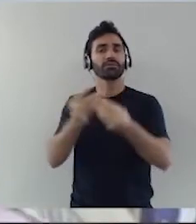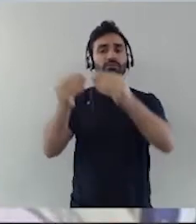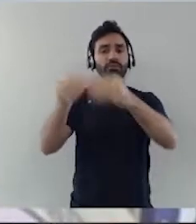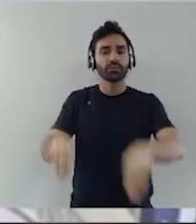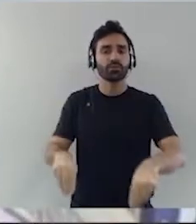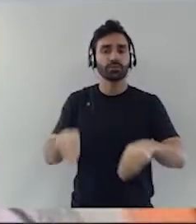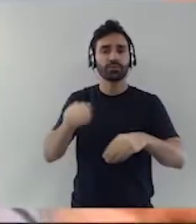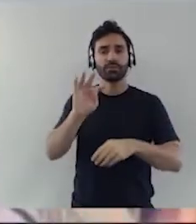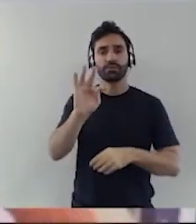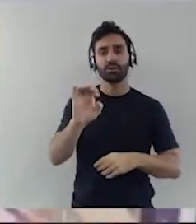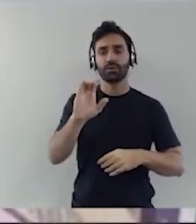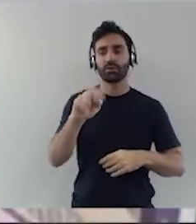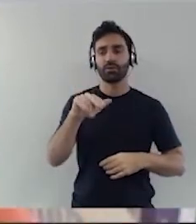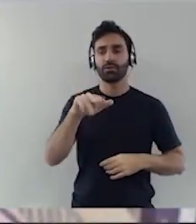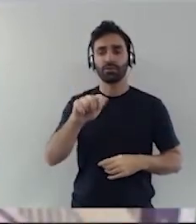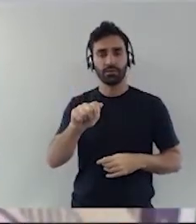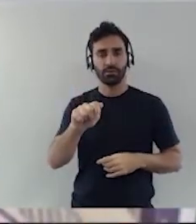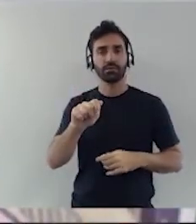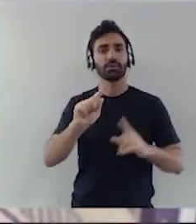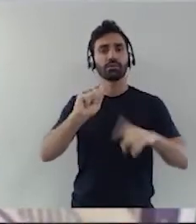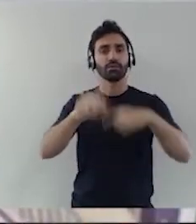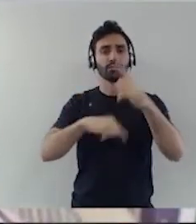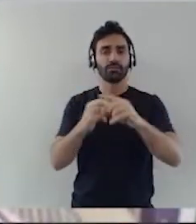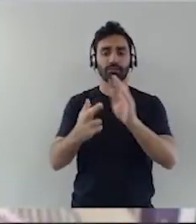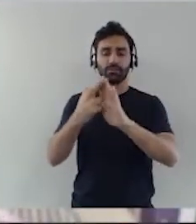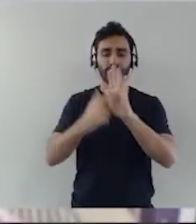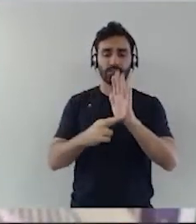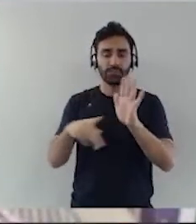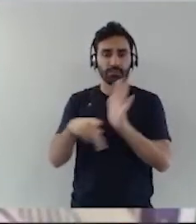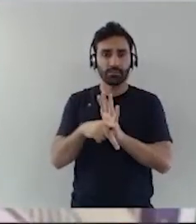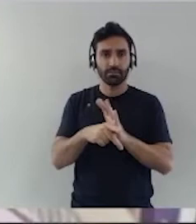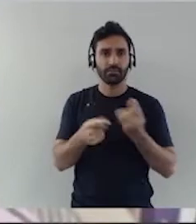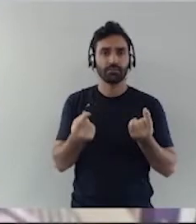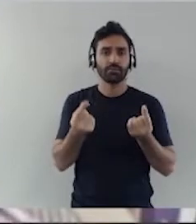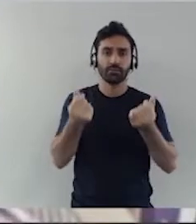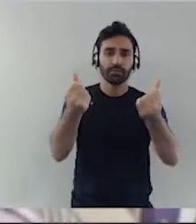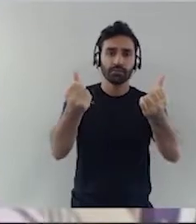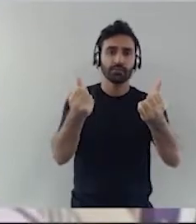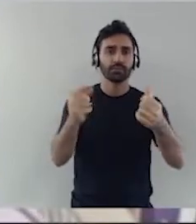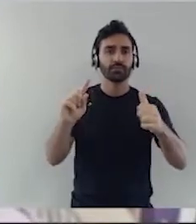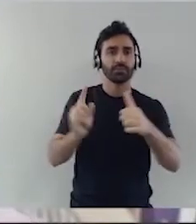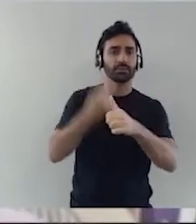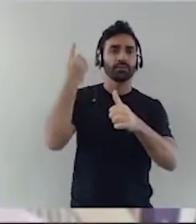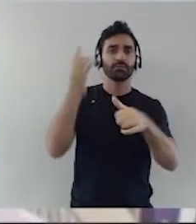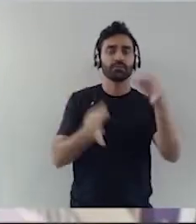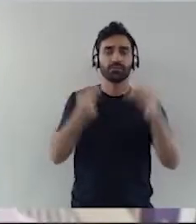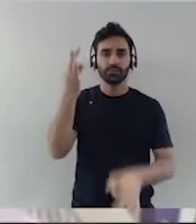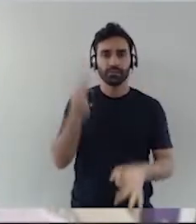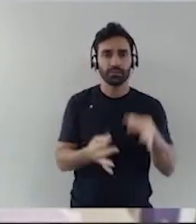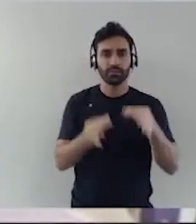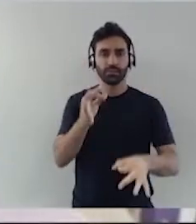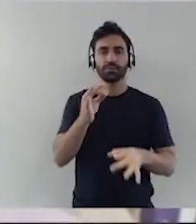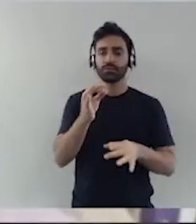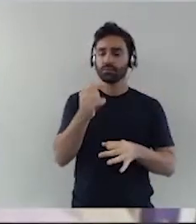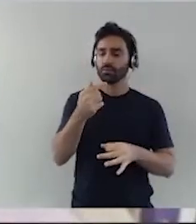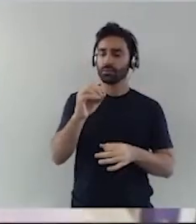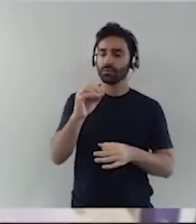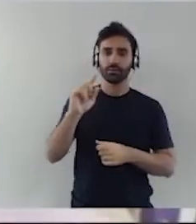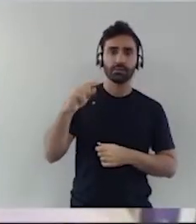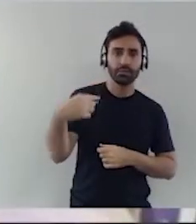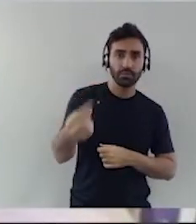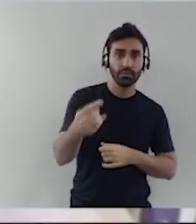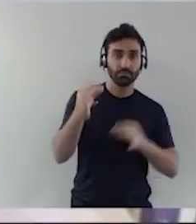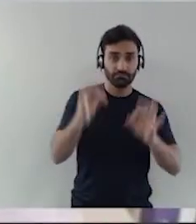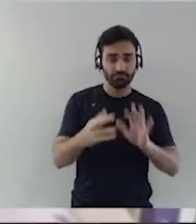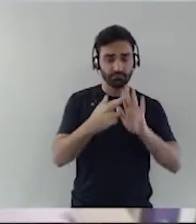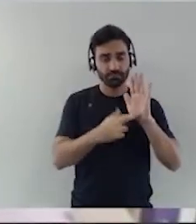técnica. Teve uma inversão no critério de técnica e preço, com julgamento primeiro do preço, com peso de 70, e só depois da técnica, com